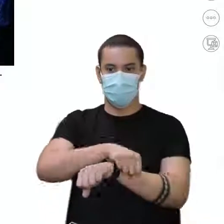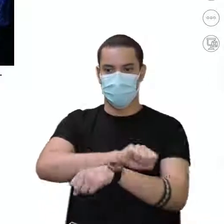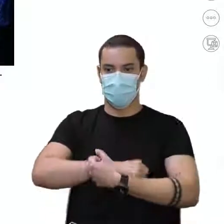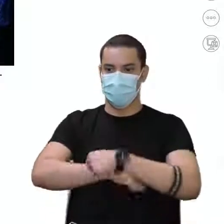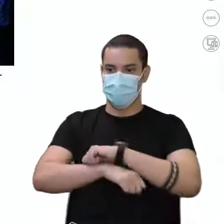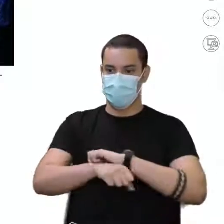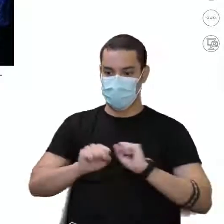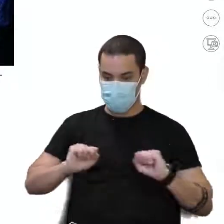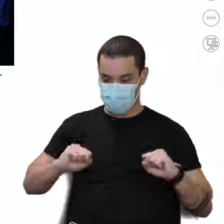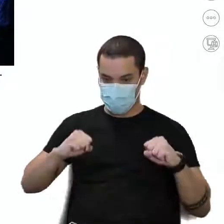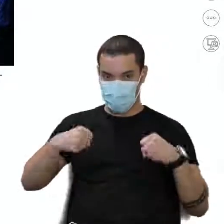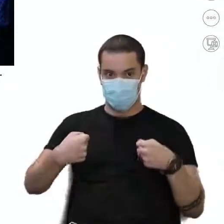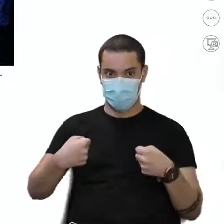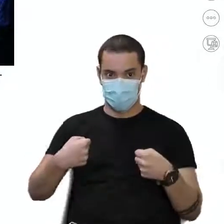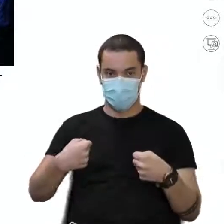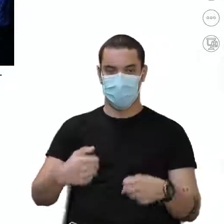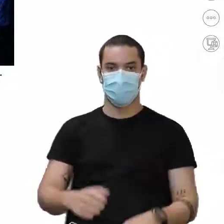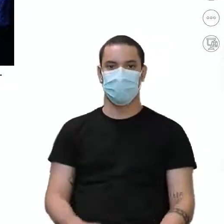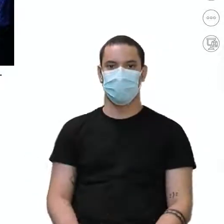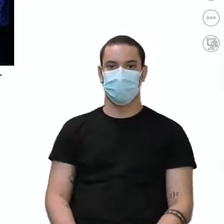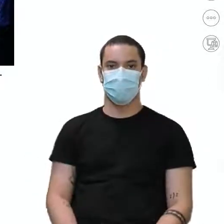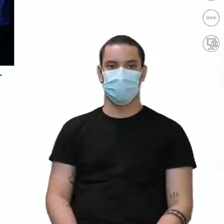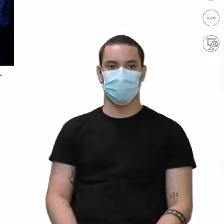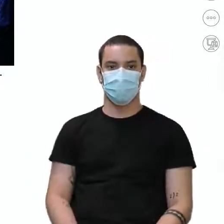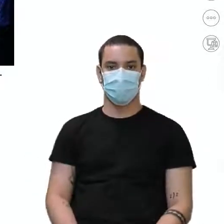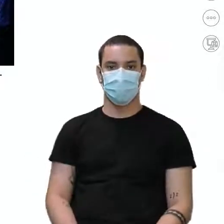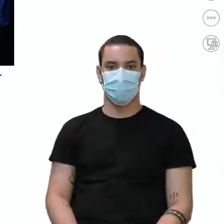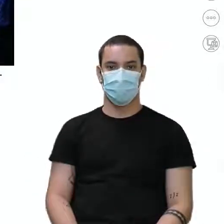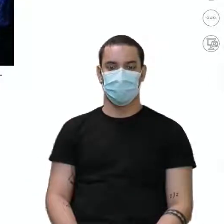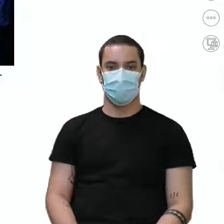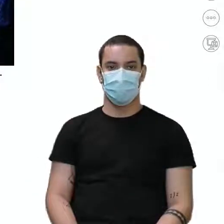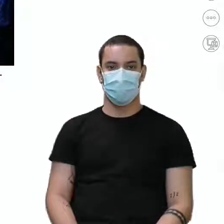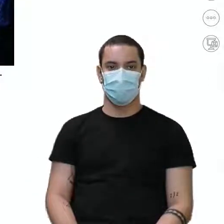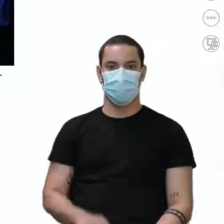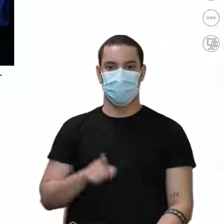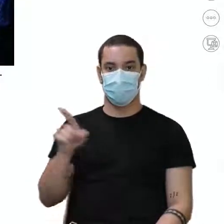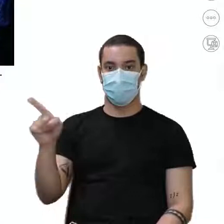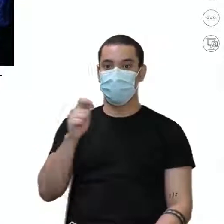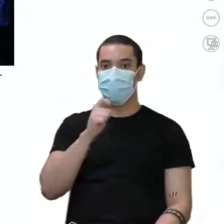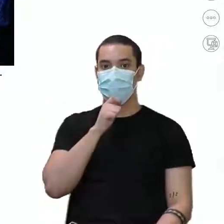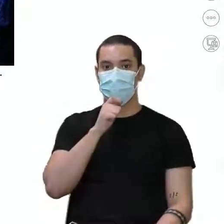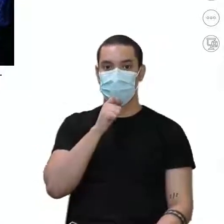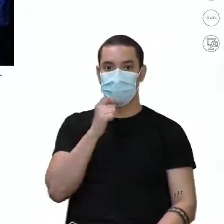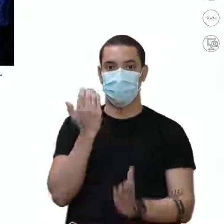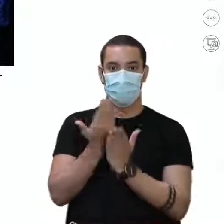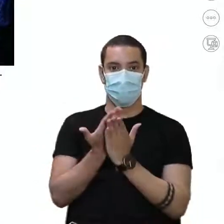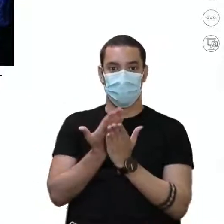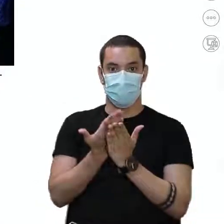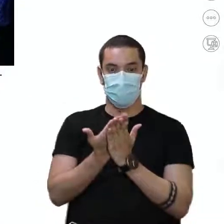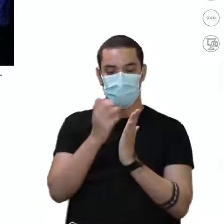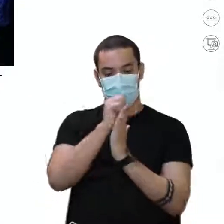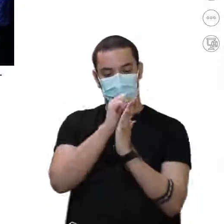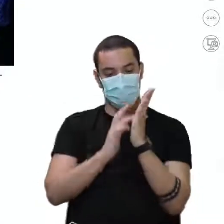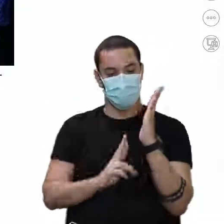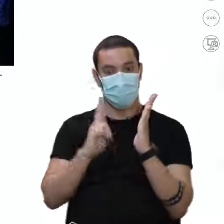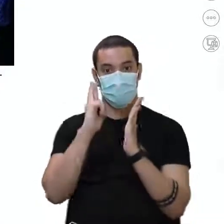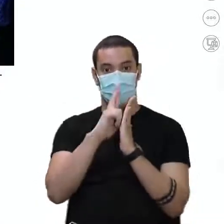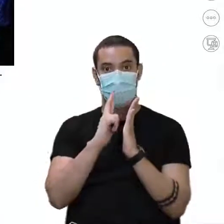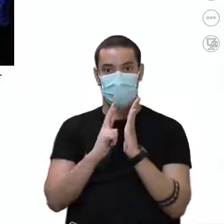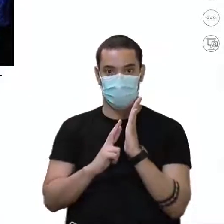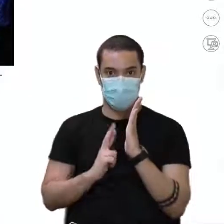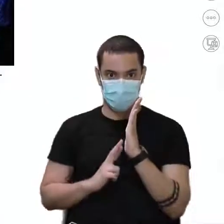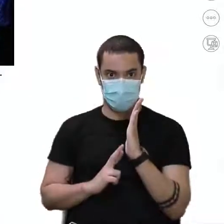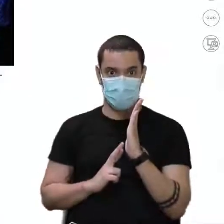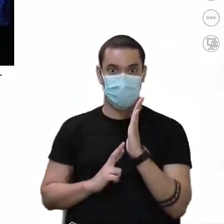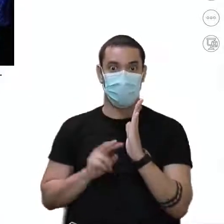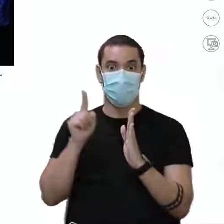Tim is still doing his homework. O Tim ainda está fazendo a atividade dele. Aqui essa frase não